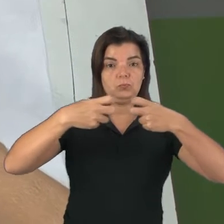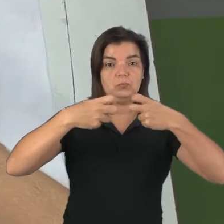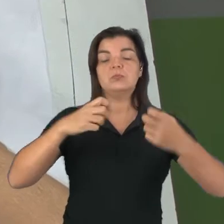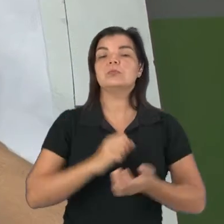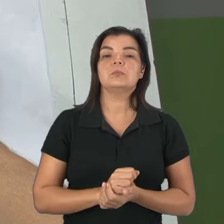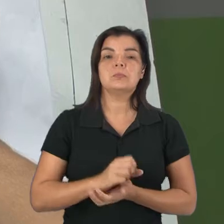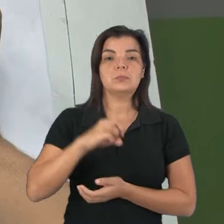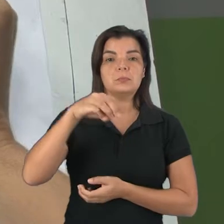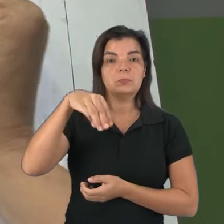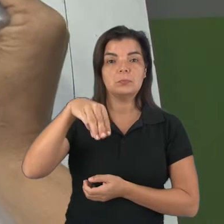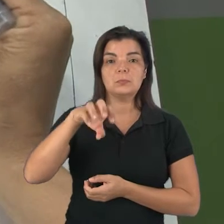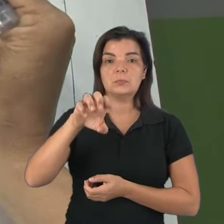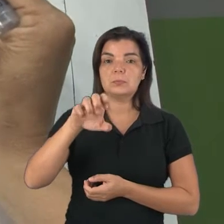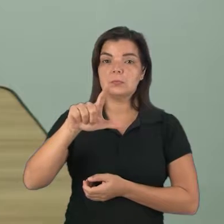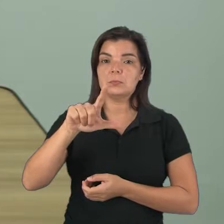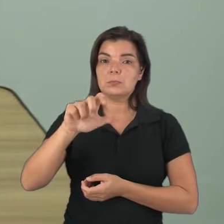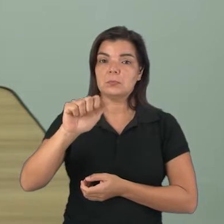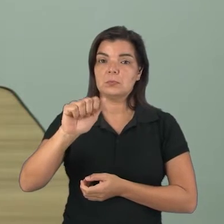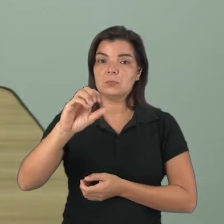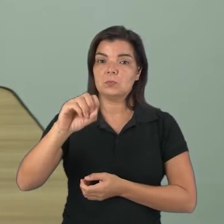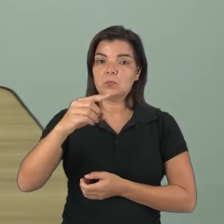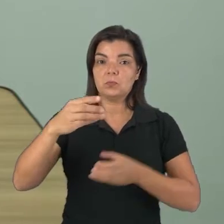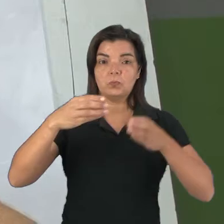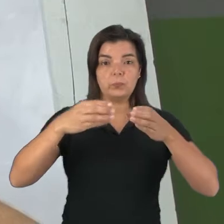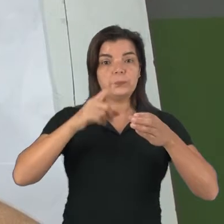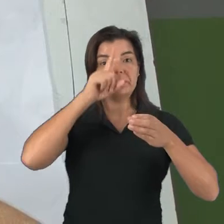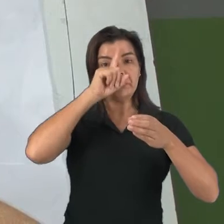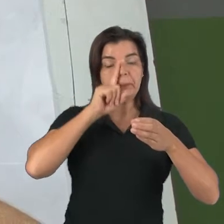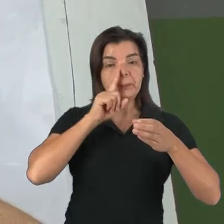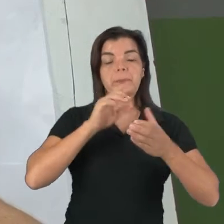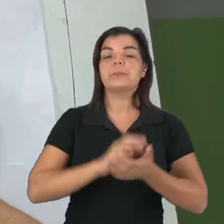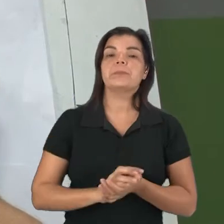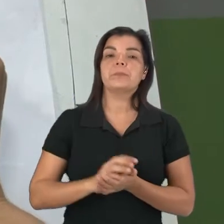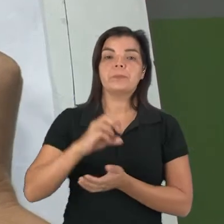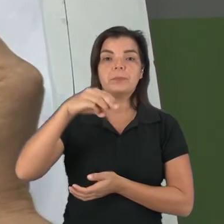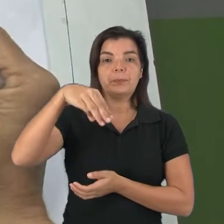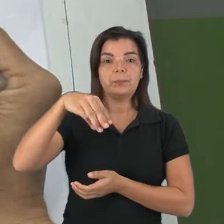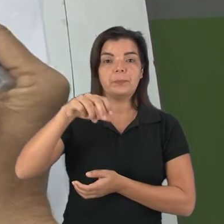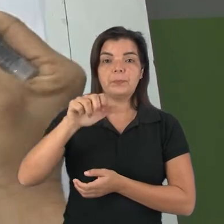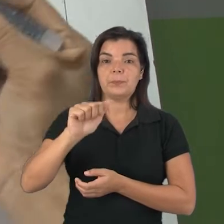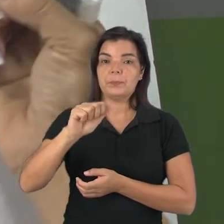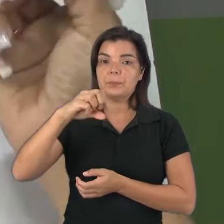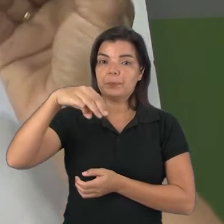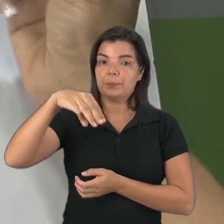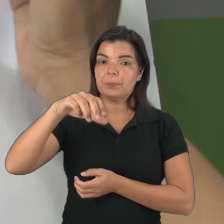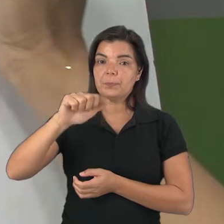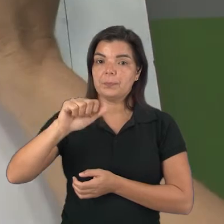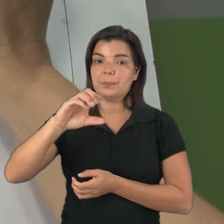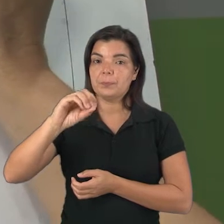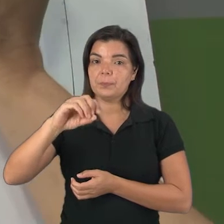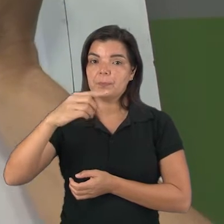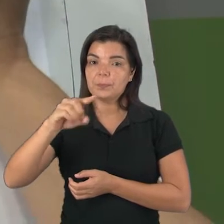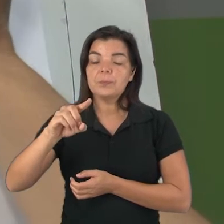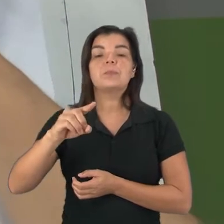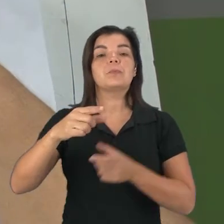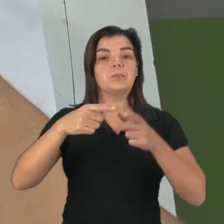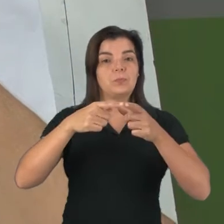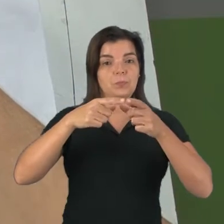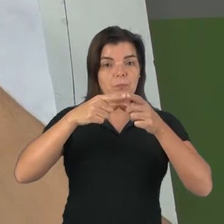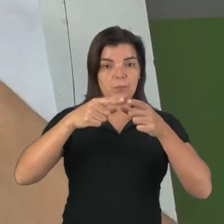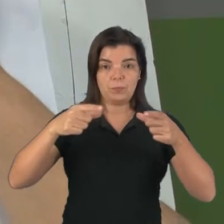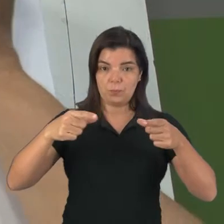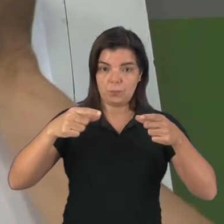aqui mel e lam e esta mamão muito bem